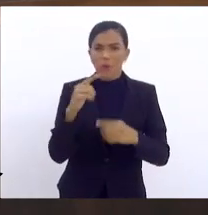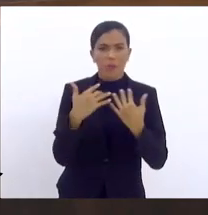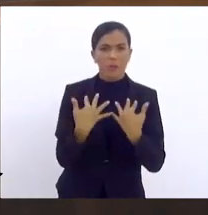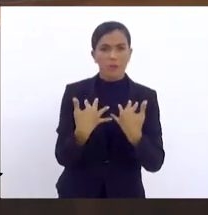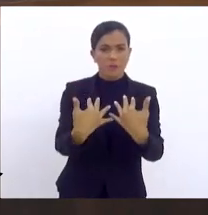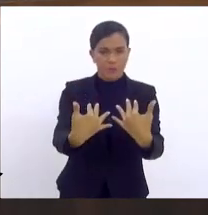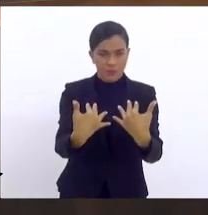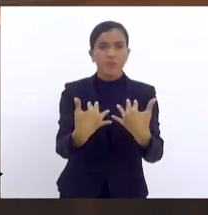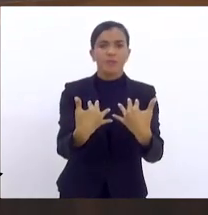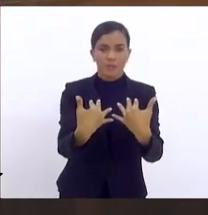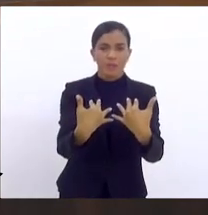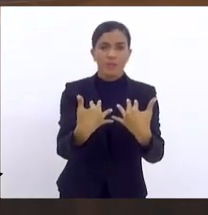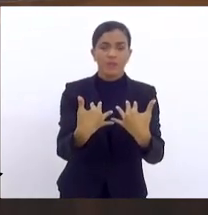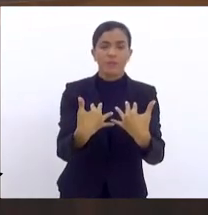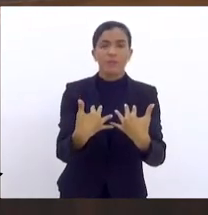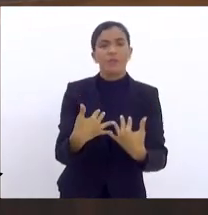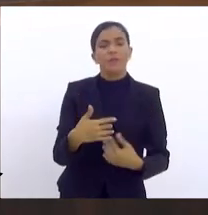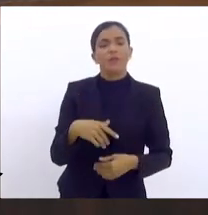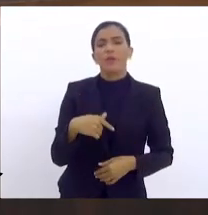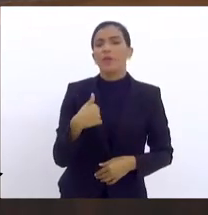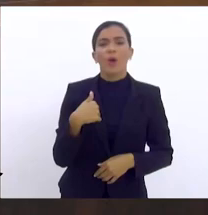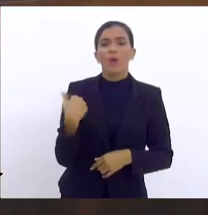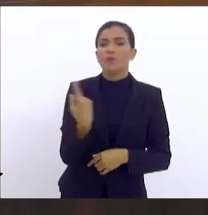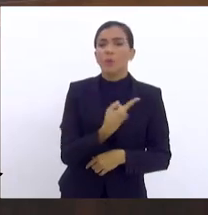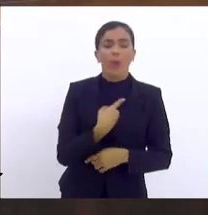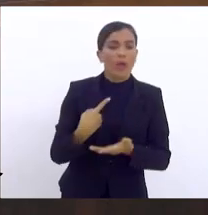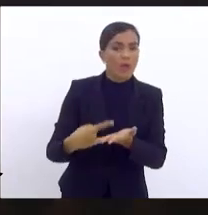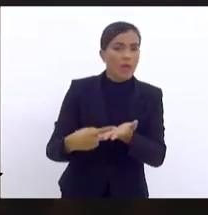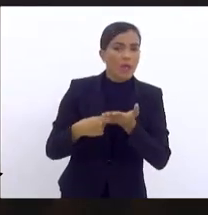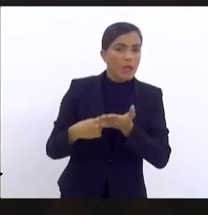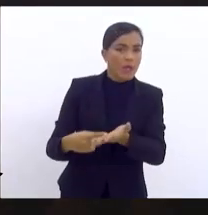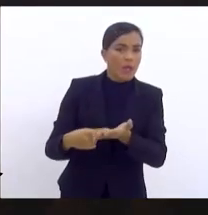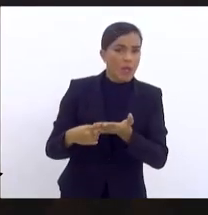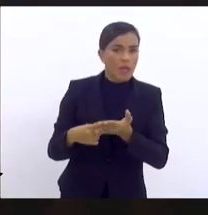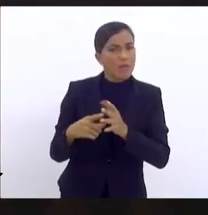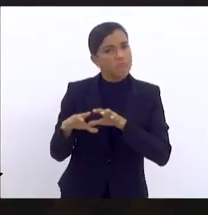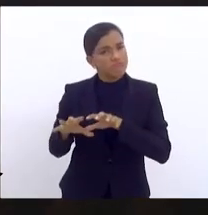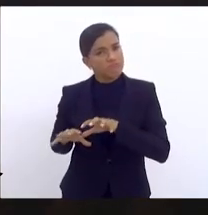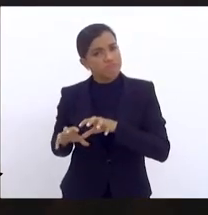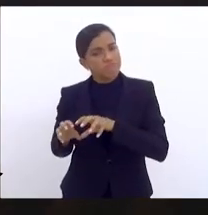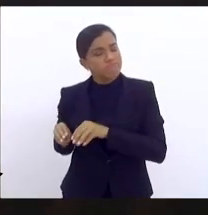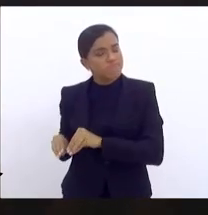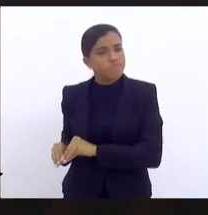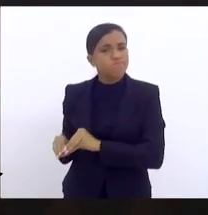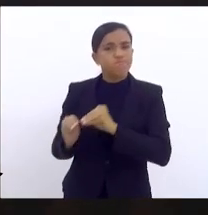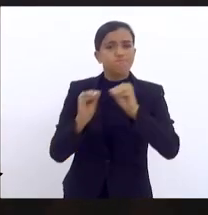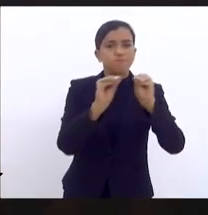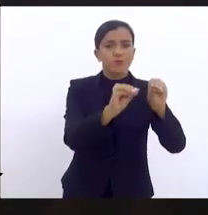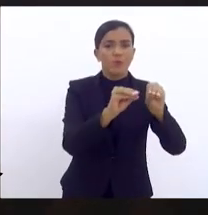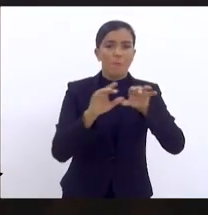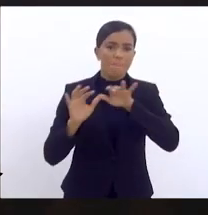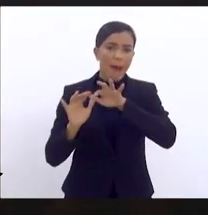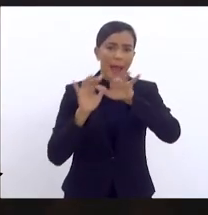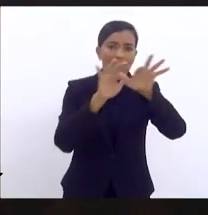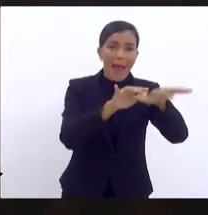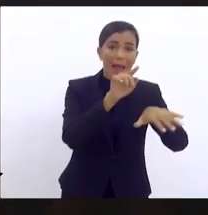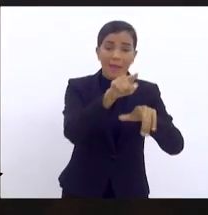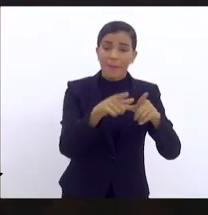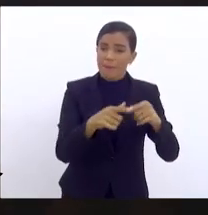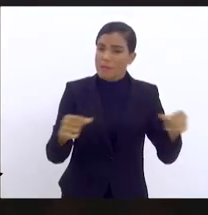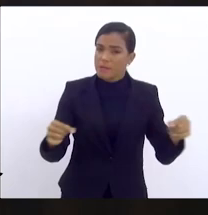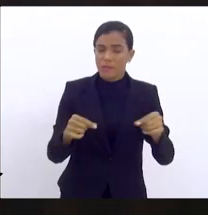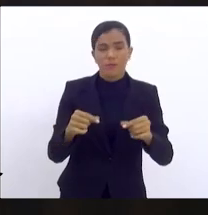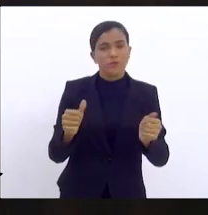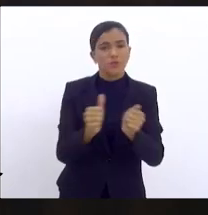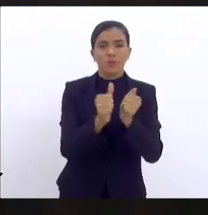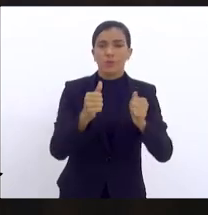meu presidente que nós combinamos aqui dessa comissão aqui e até Brasília junto nós precisamos ter uma reunião lá com o ministro da